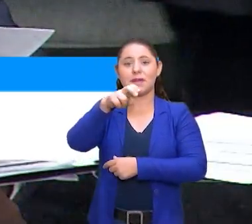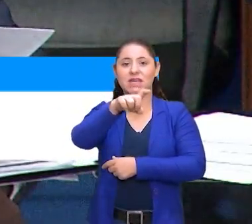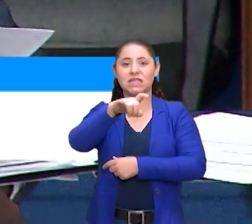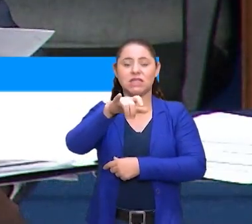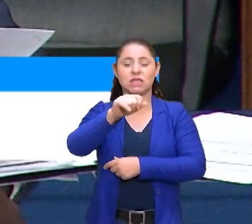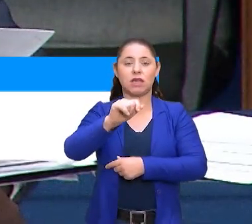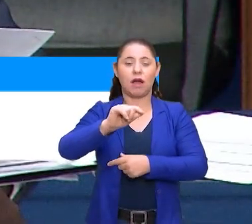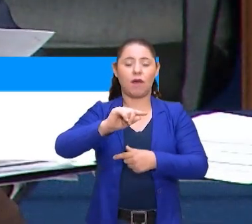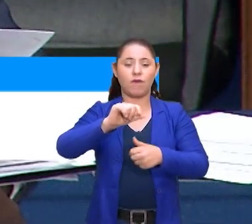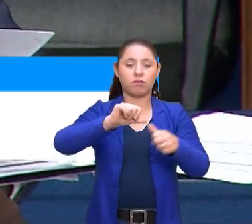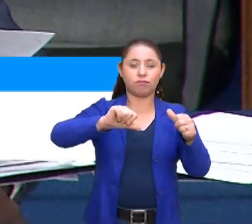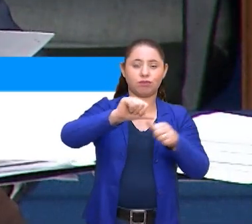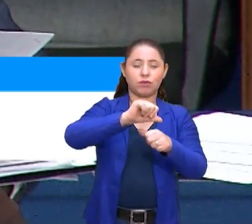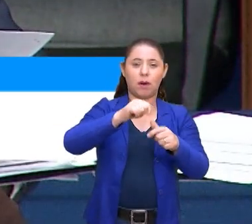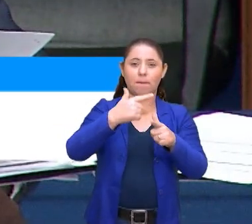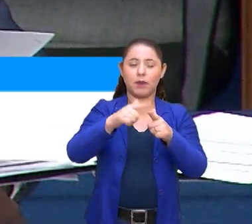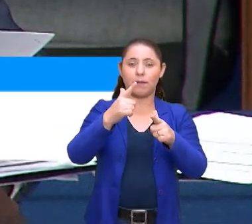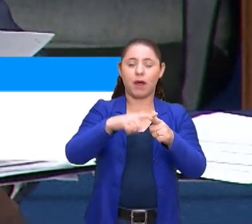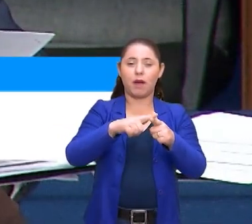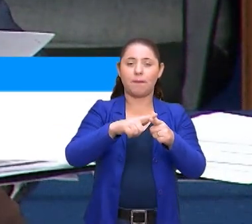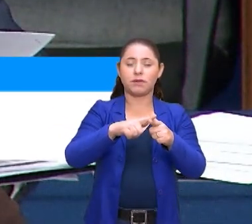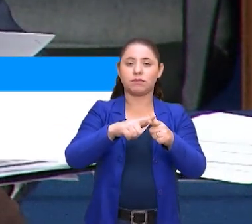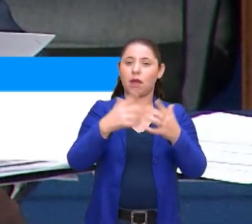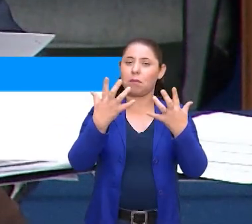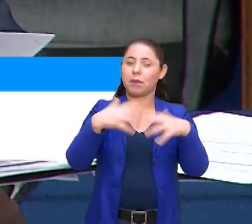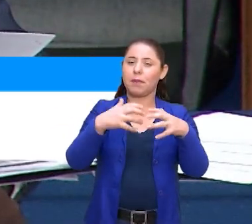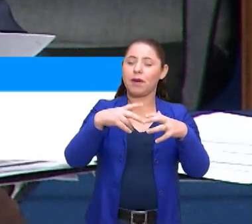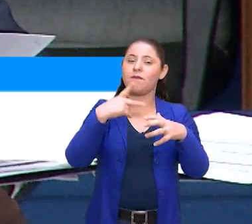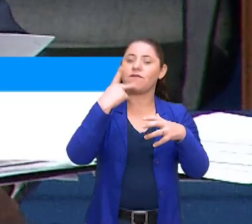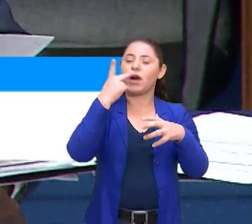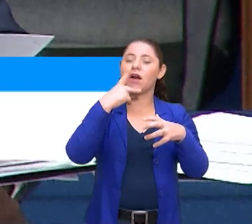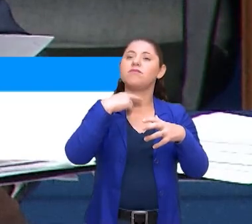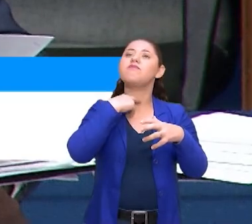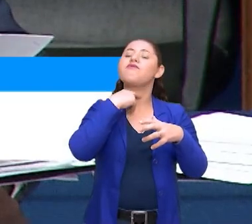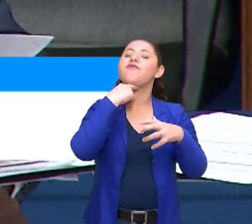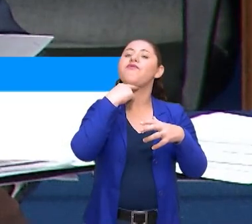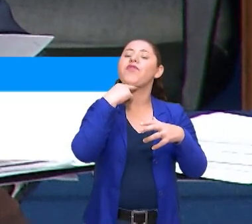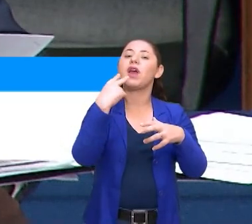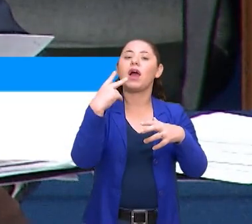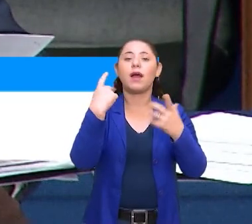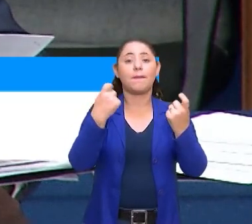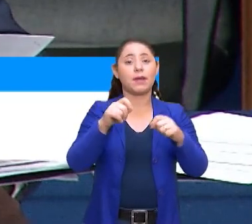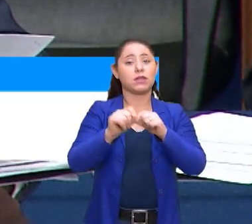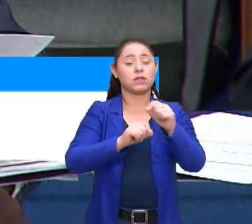apraxia de fala na infância é um distúrbio neurológico que afeta a produção motora de sons na fala,